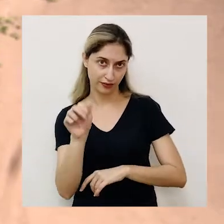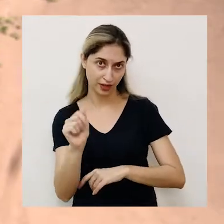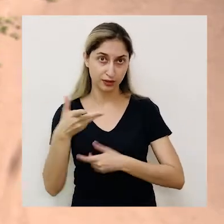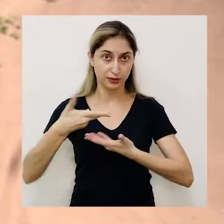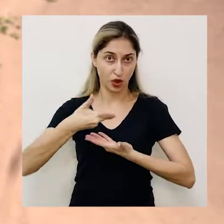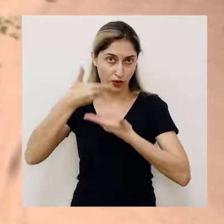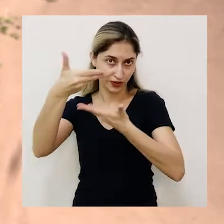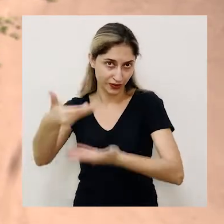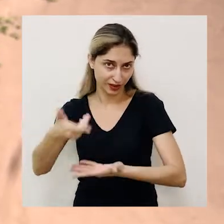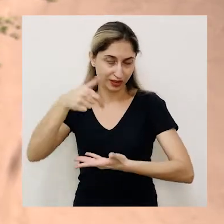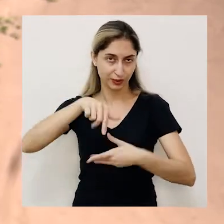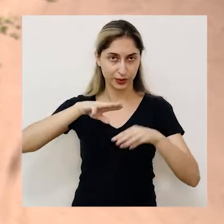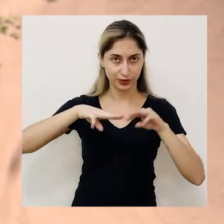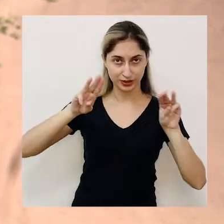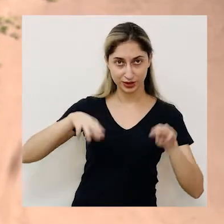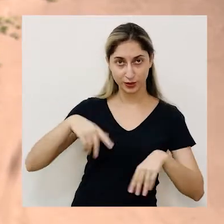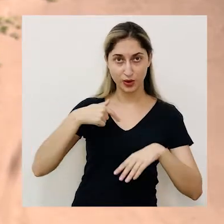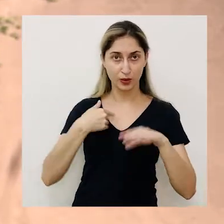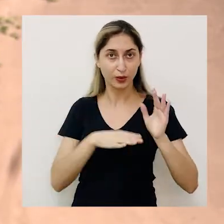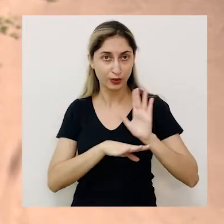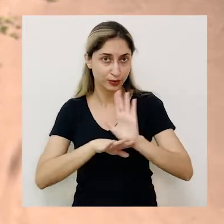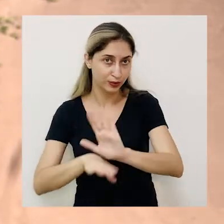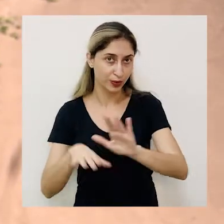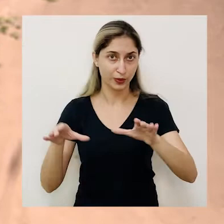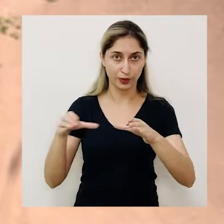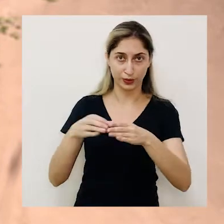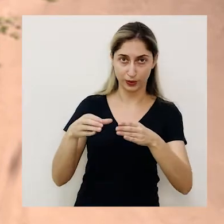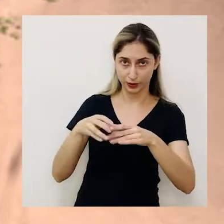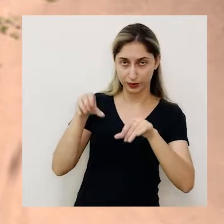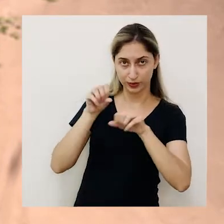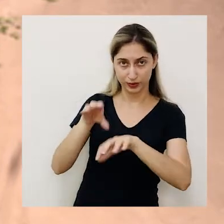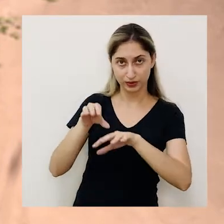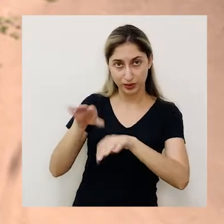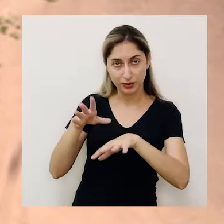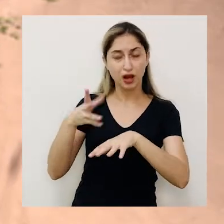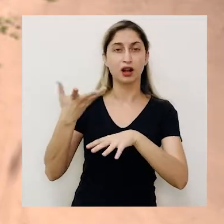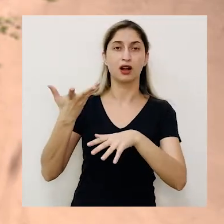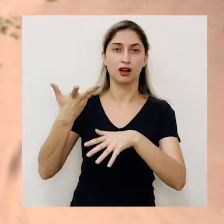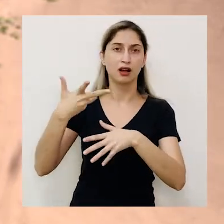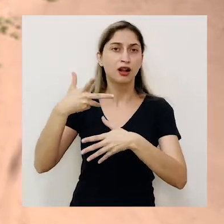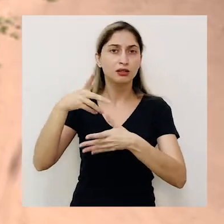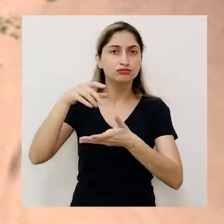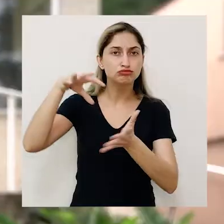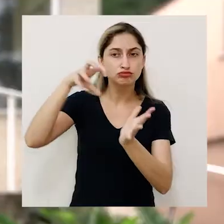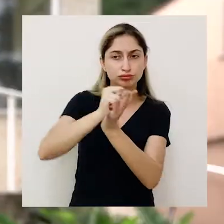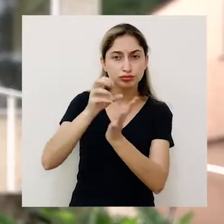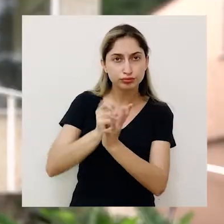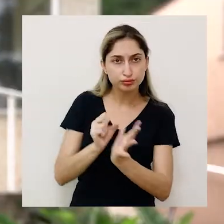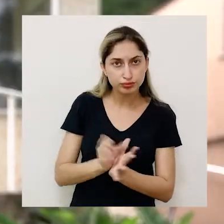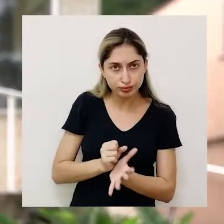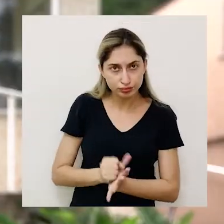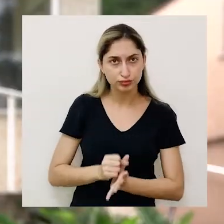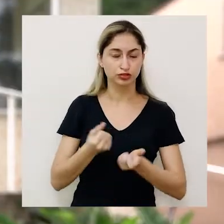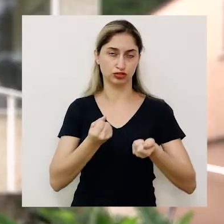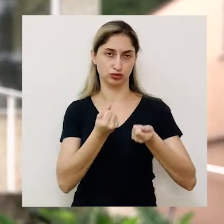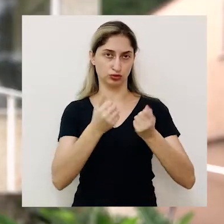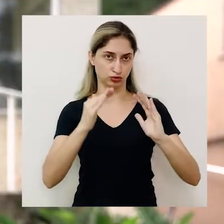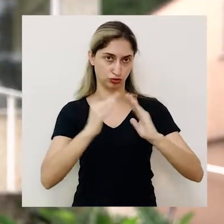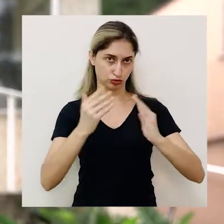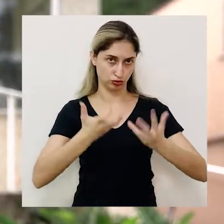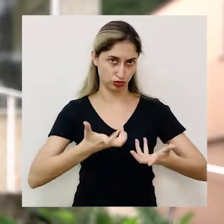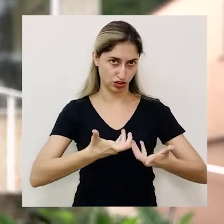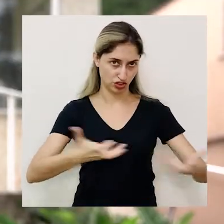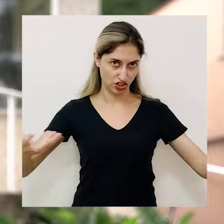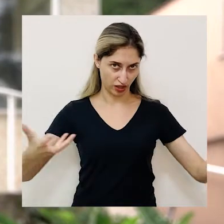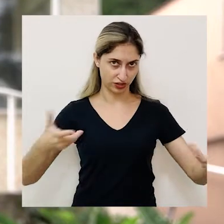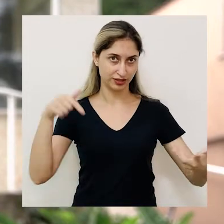Casa Kubitschek para ajudar o educativo a reinventariar o jardim. Na cultura africana,